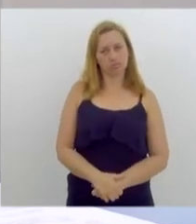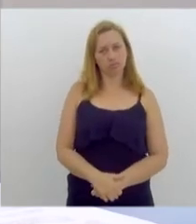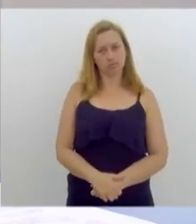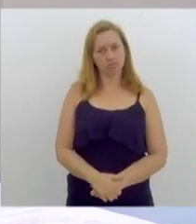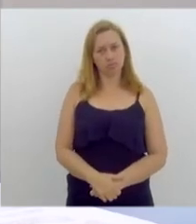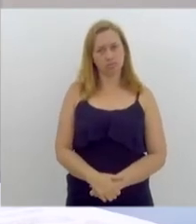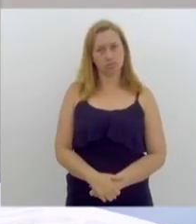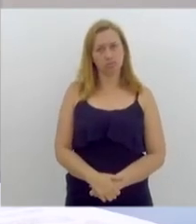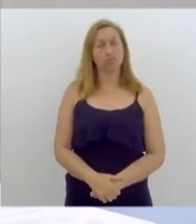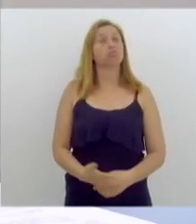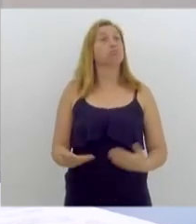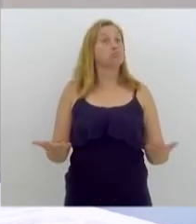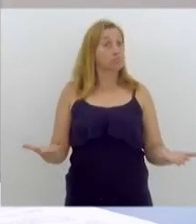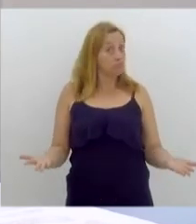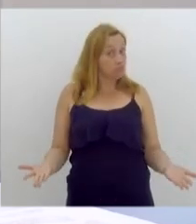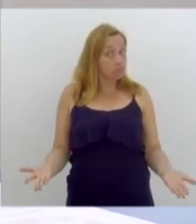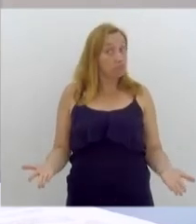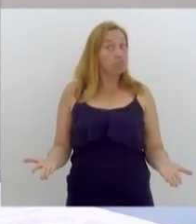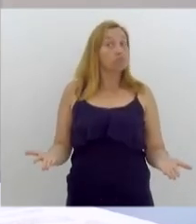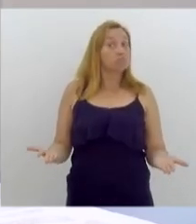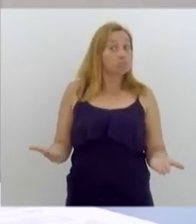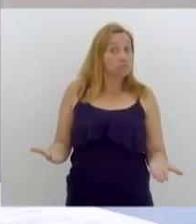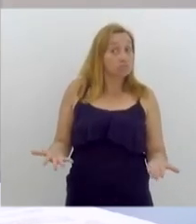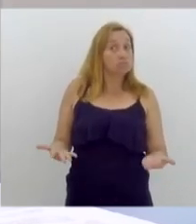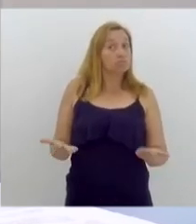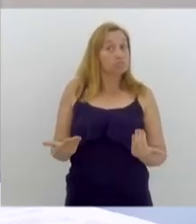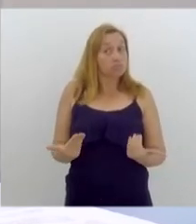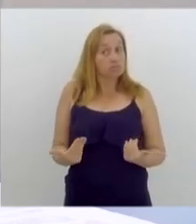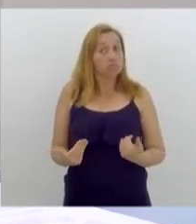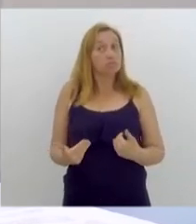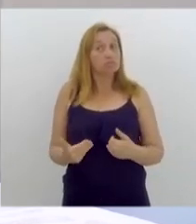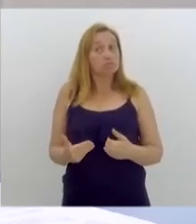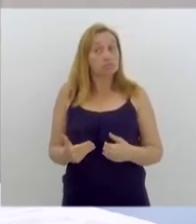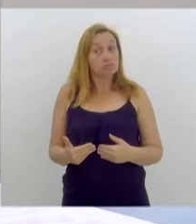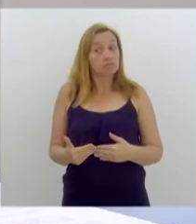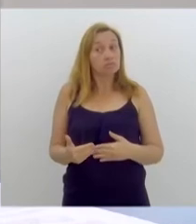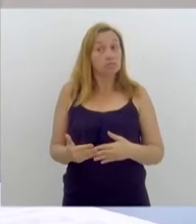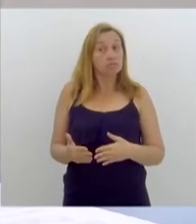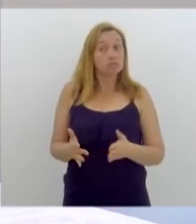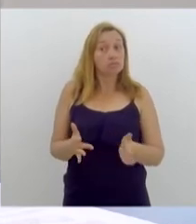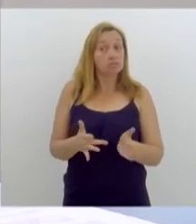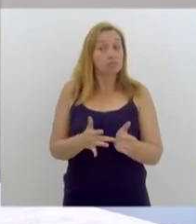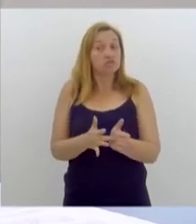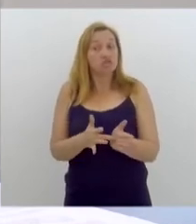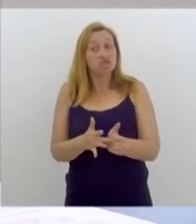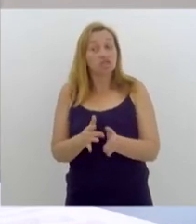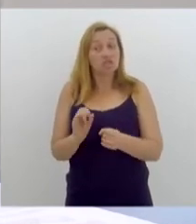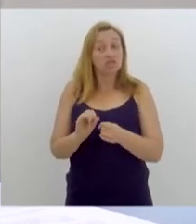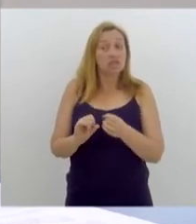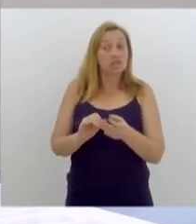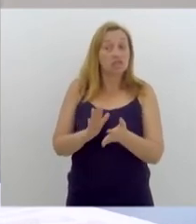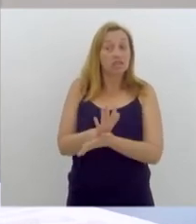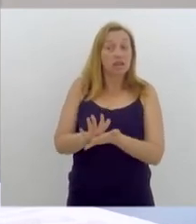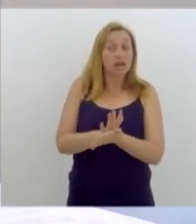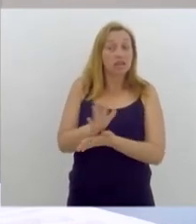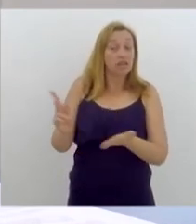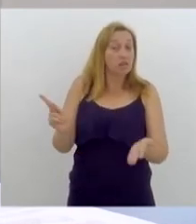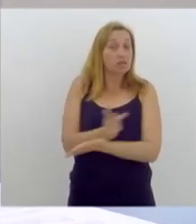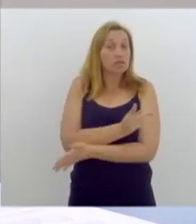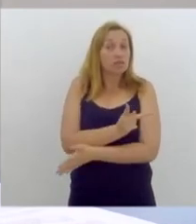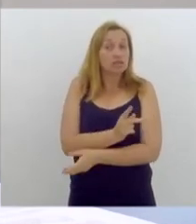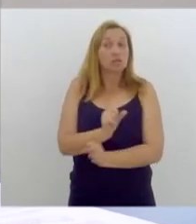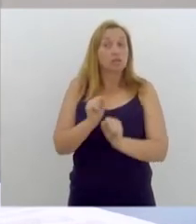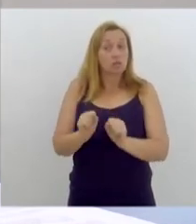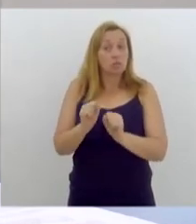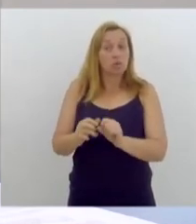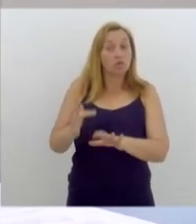então a gente tá sabe empurrando isso com a barriga e em cima de um sabe de uma bomba que pode